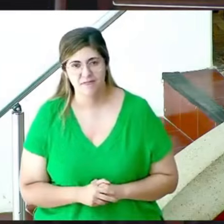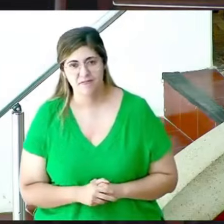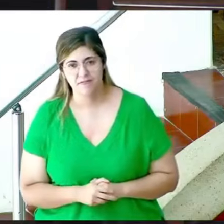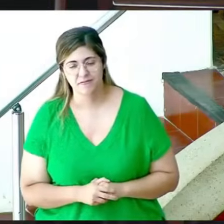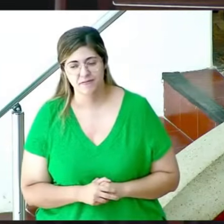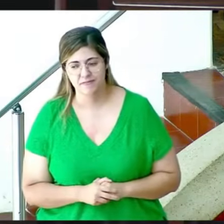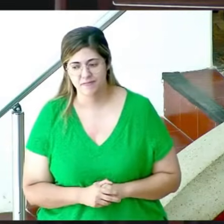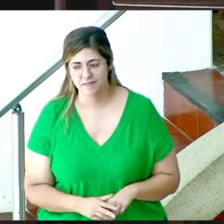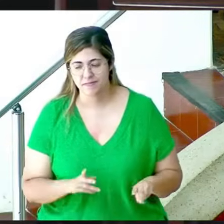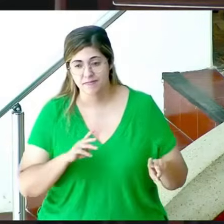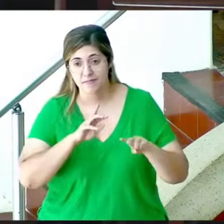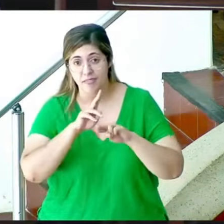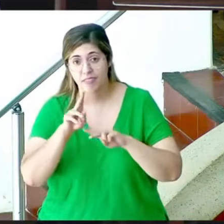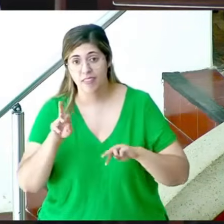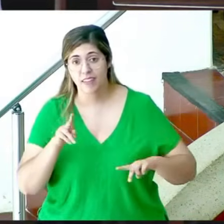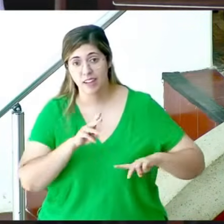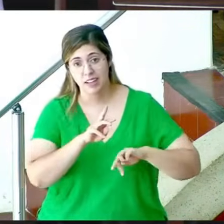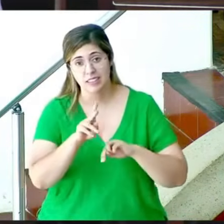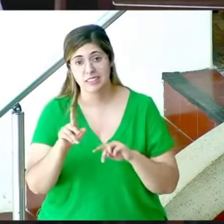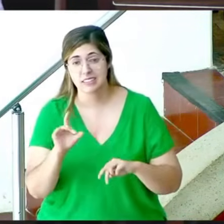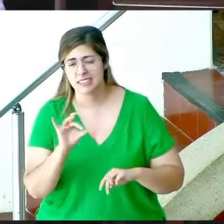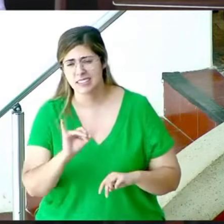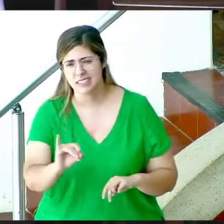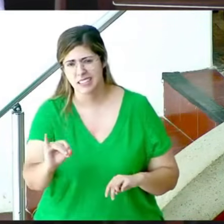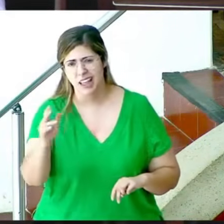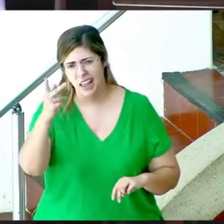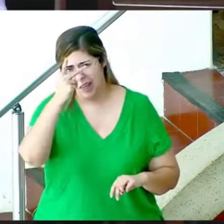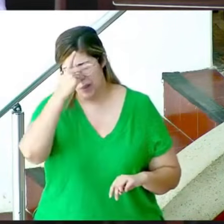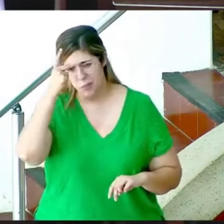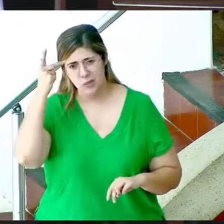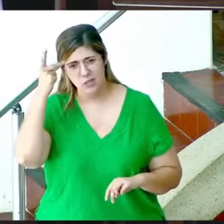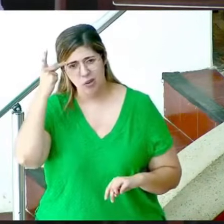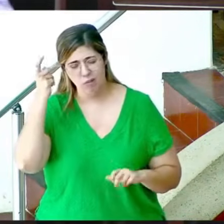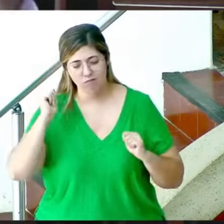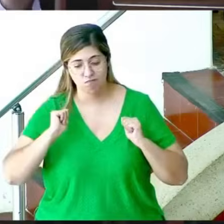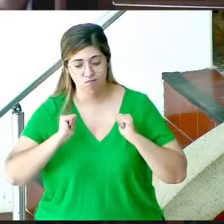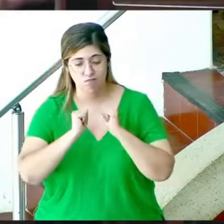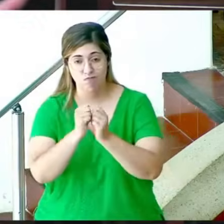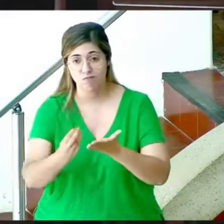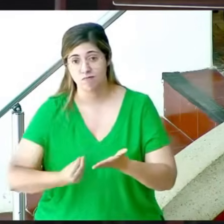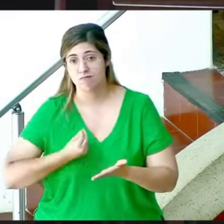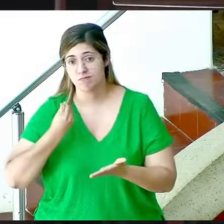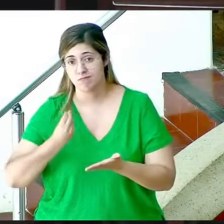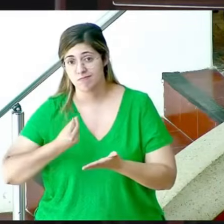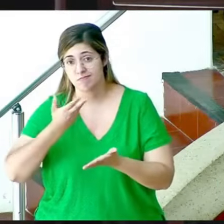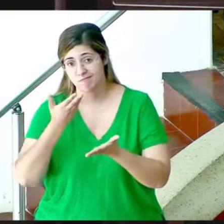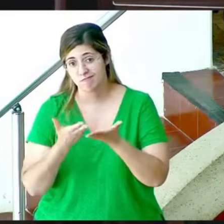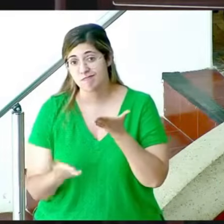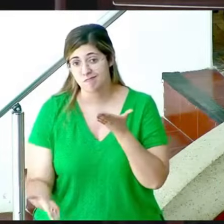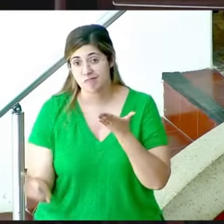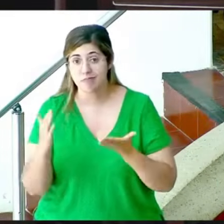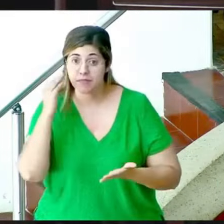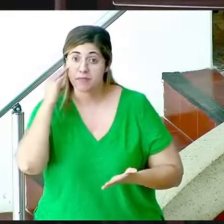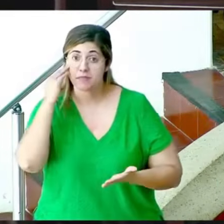Irmãos, se as pessoas não fizerem parte da nossa vida, elas sempre estarão fora.